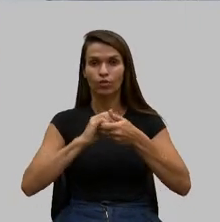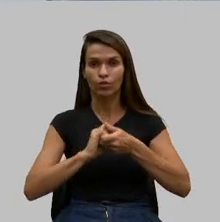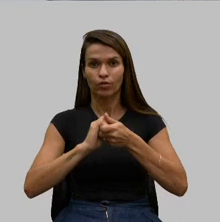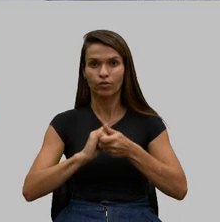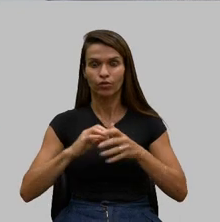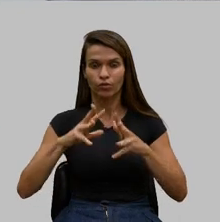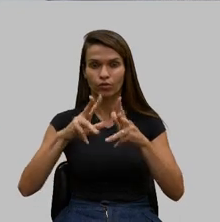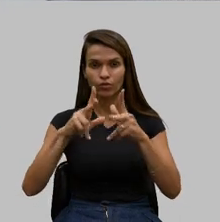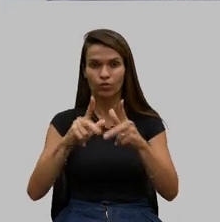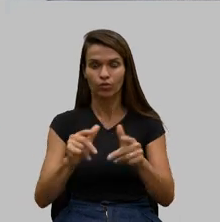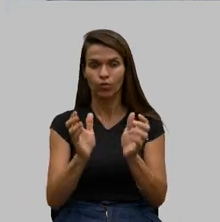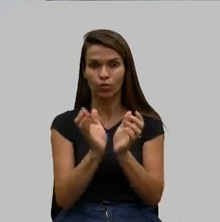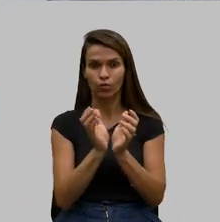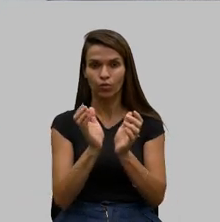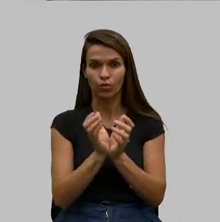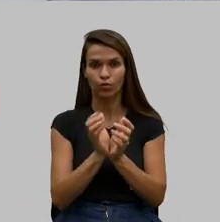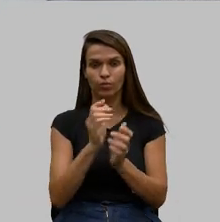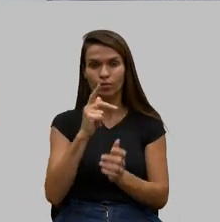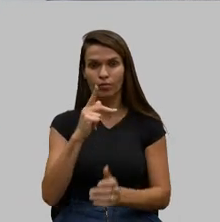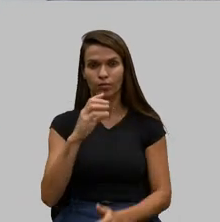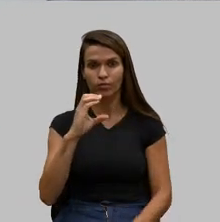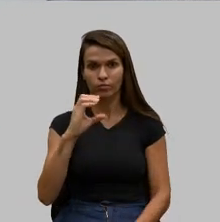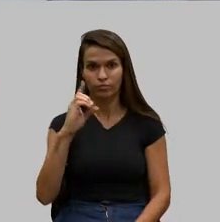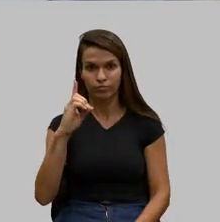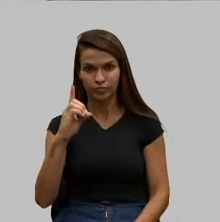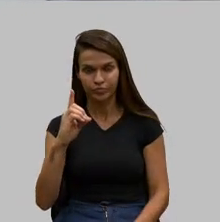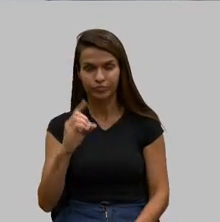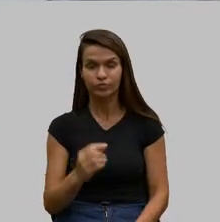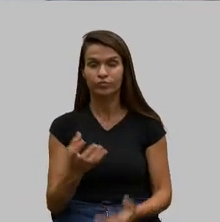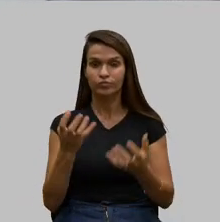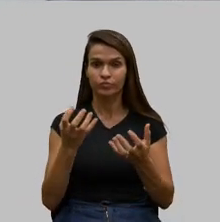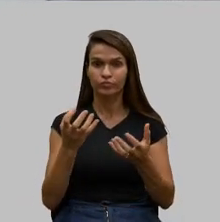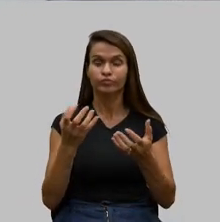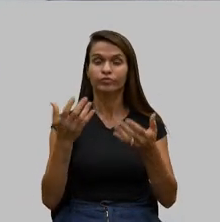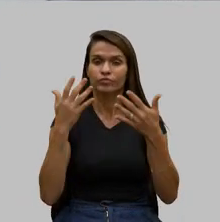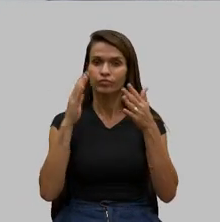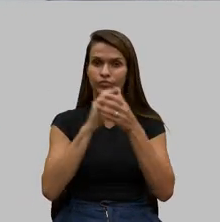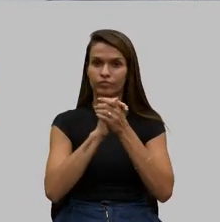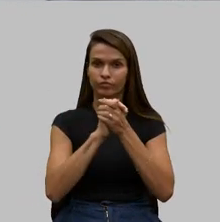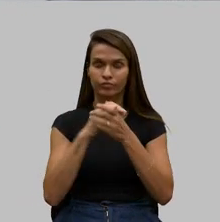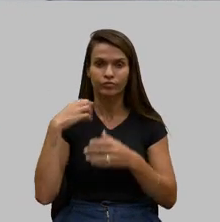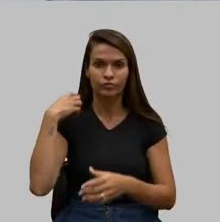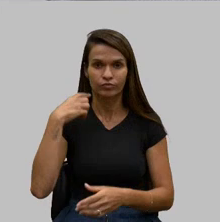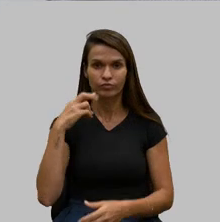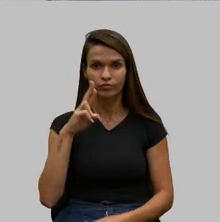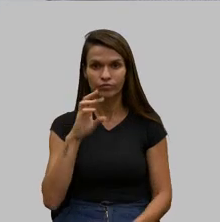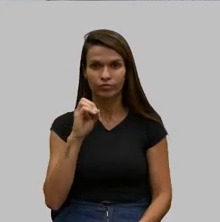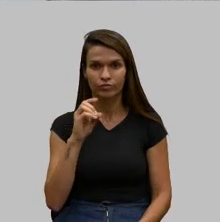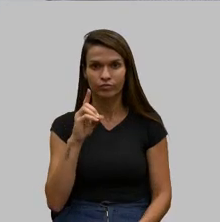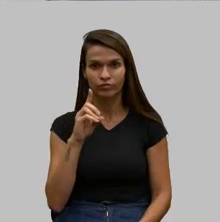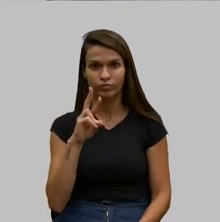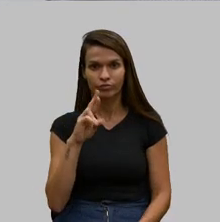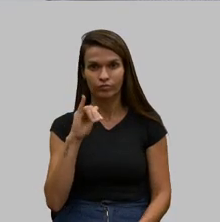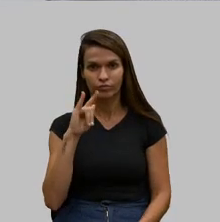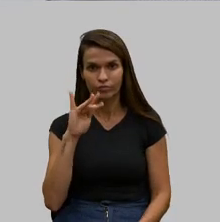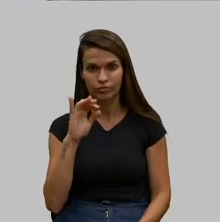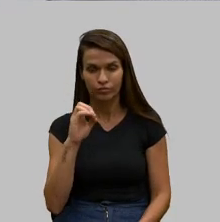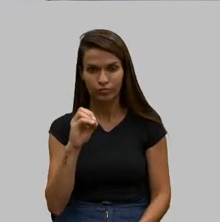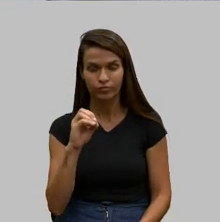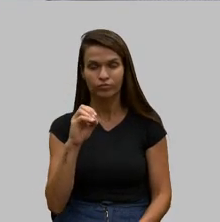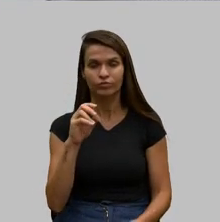com deficiência eu queria parabenizar Deputado Rodrigo Lopes por essa